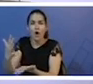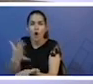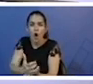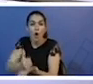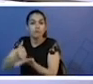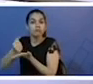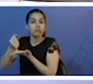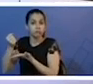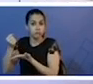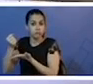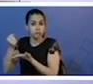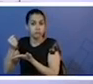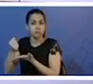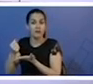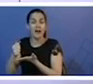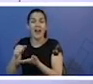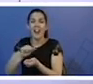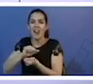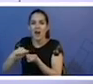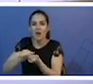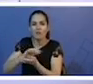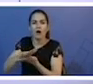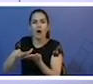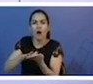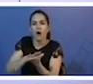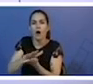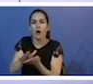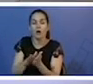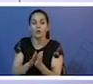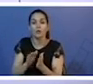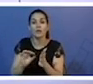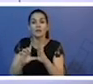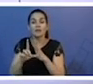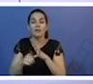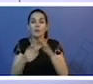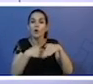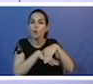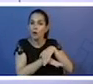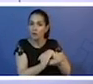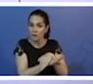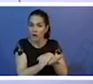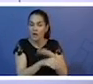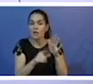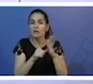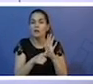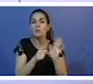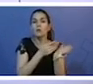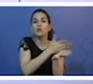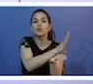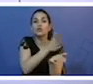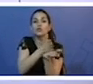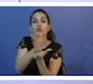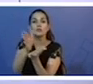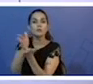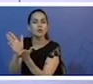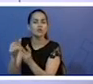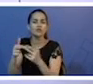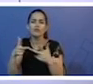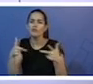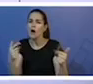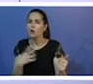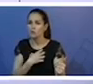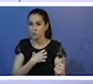ele é retirado, ele é lavado, ele é estocado e depois ele é distribuído de várias formas,